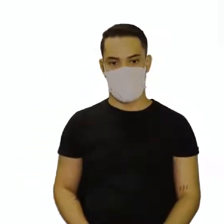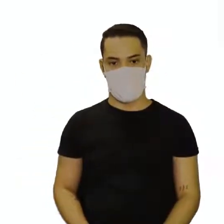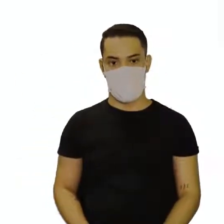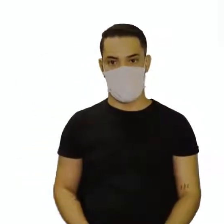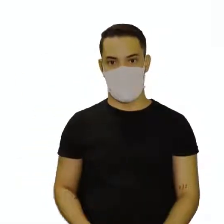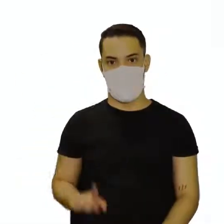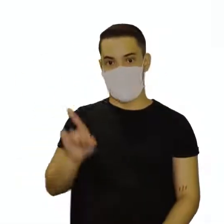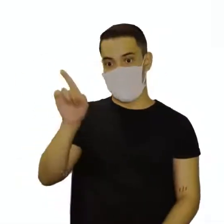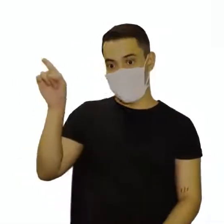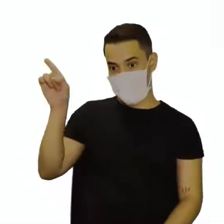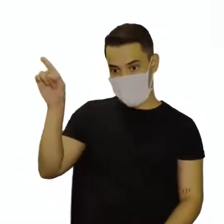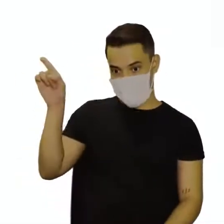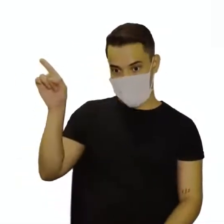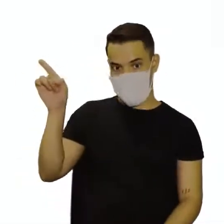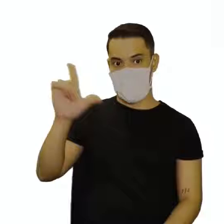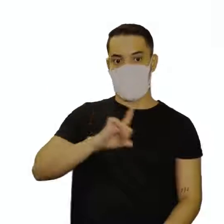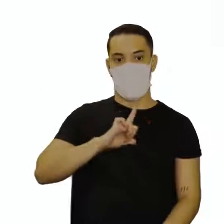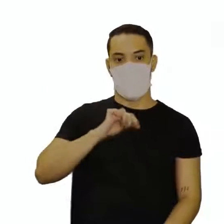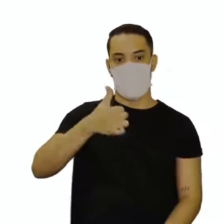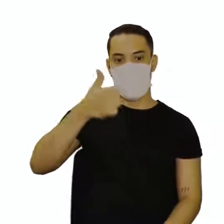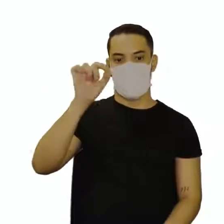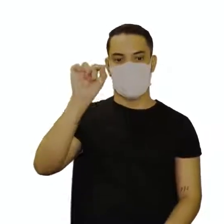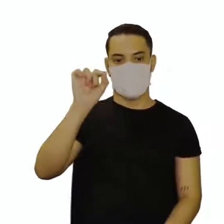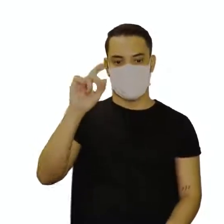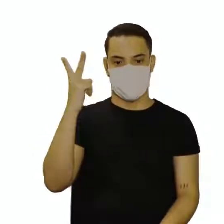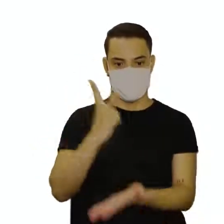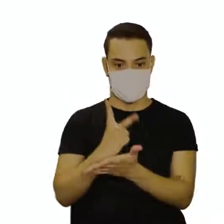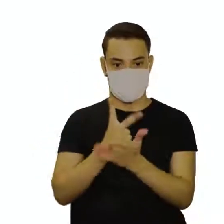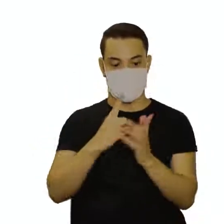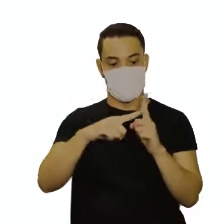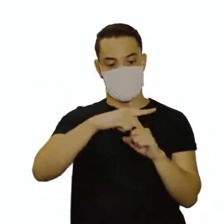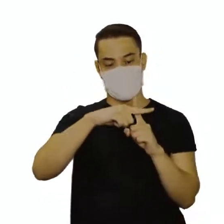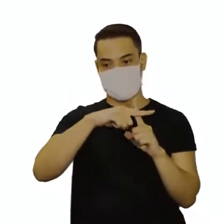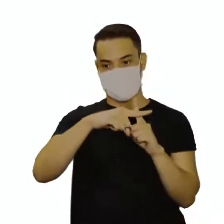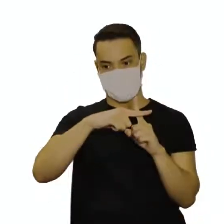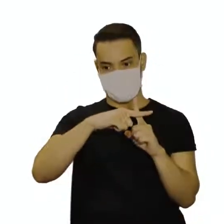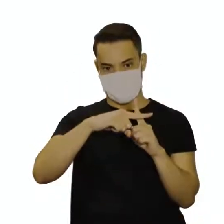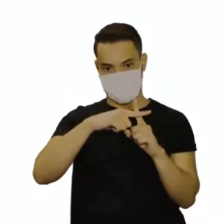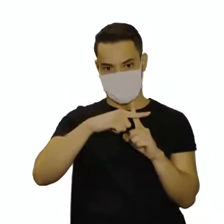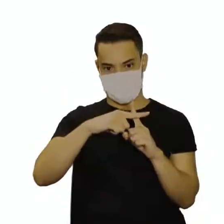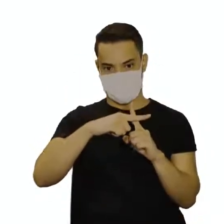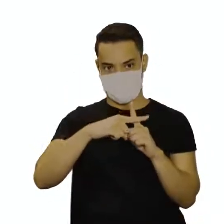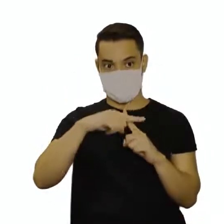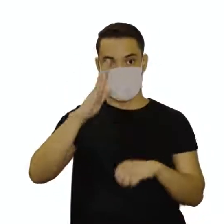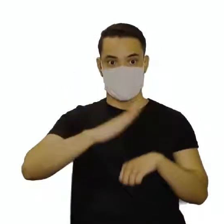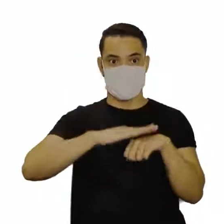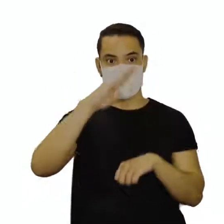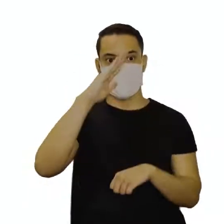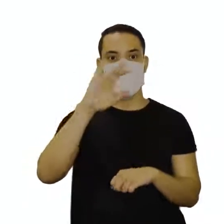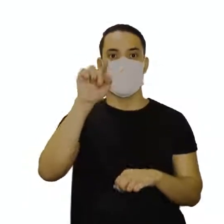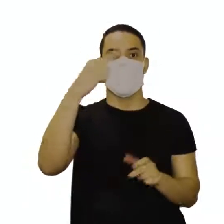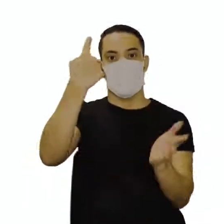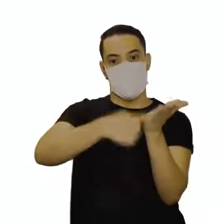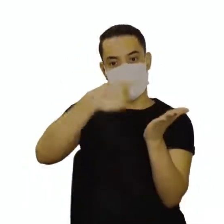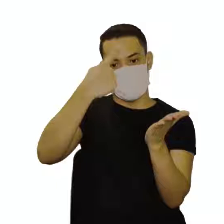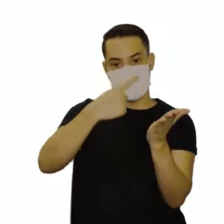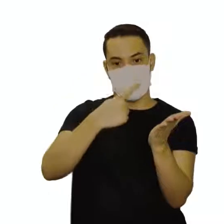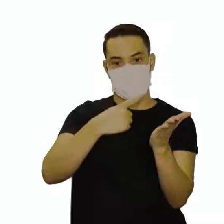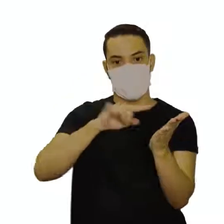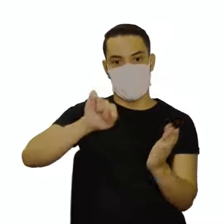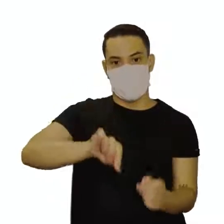dizendo. Que a carga sai do lado positivo, maior potencial, para o de